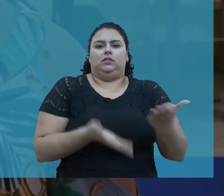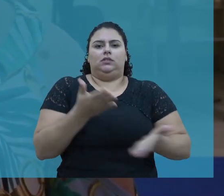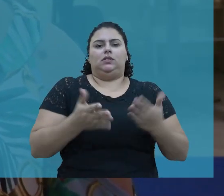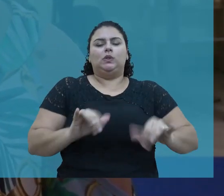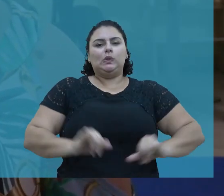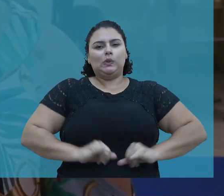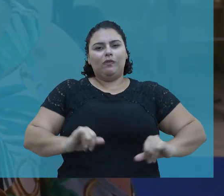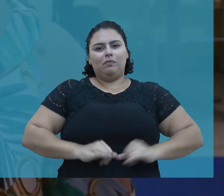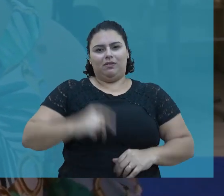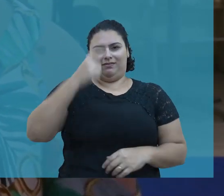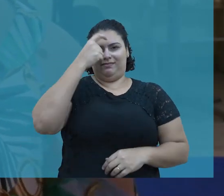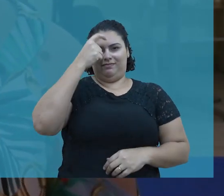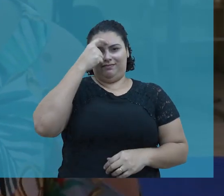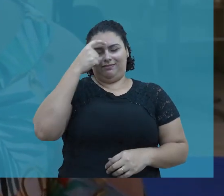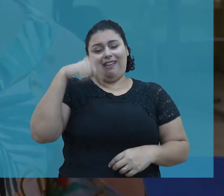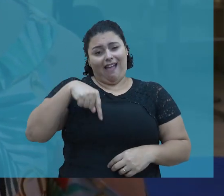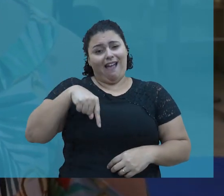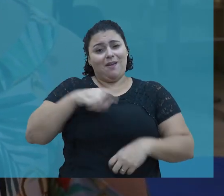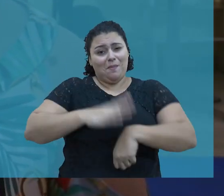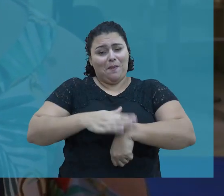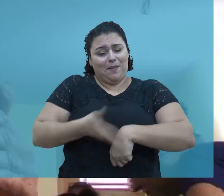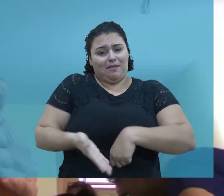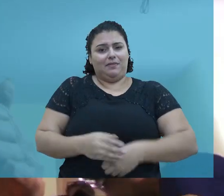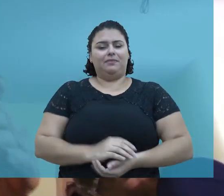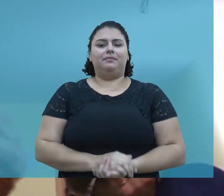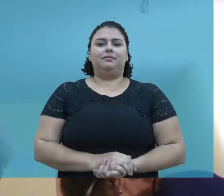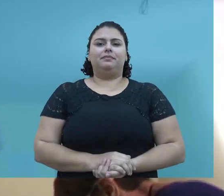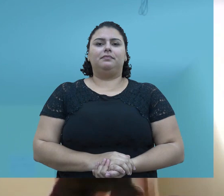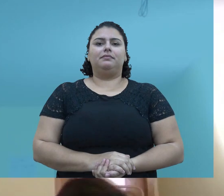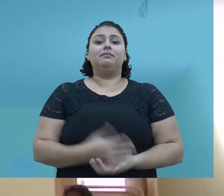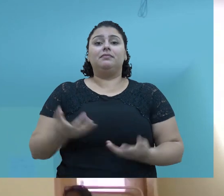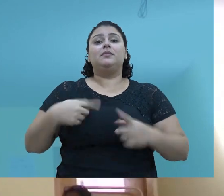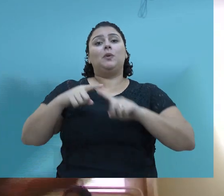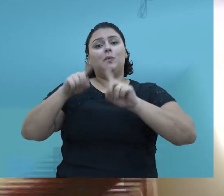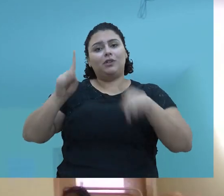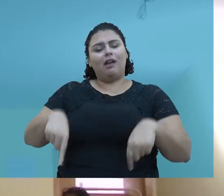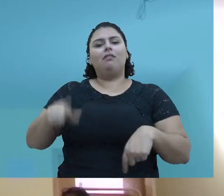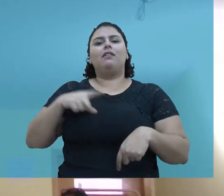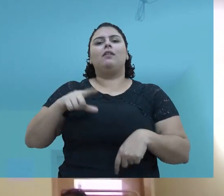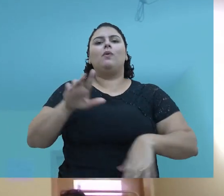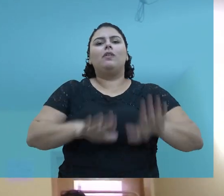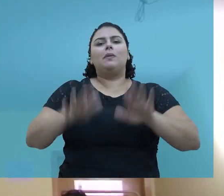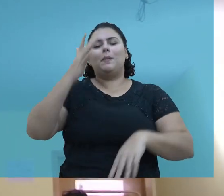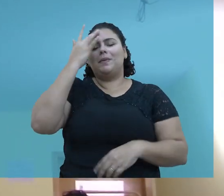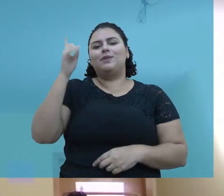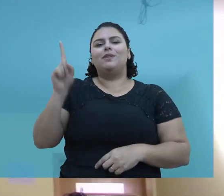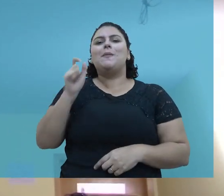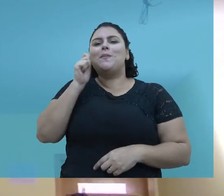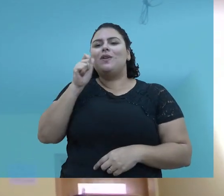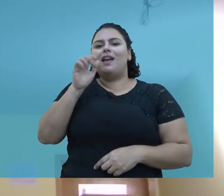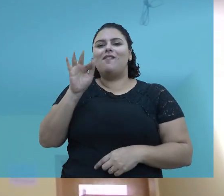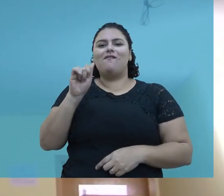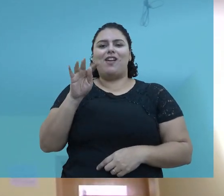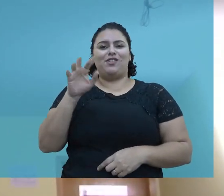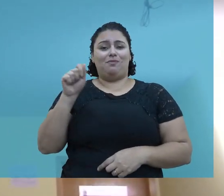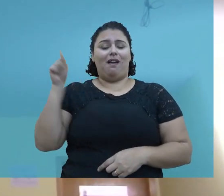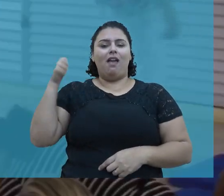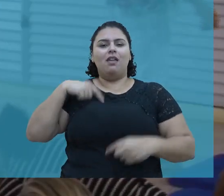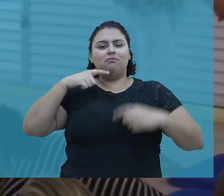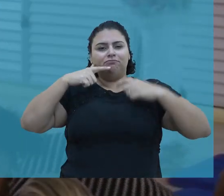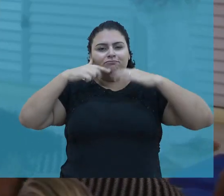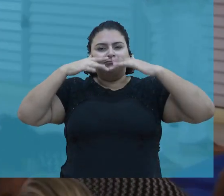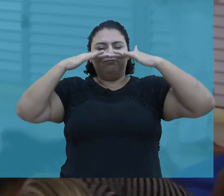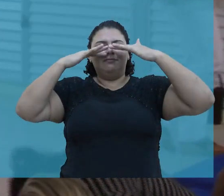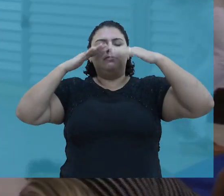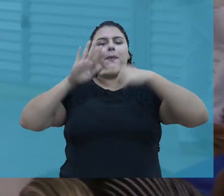Desse sofrimento psíquico, que é o que nós recebemos aqui. É dessa forma que o projeto vem cuidando muito bem de pessoas como a dona Fátima.